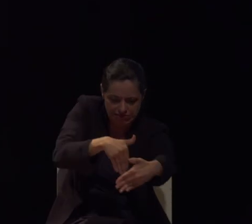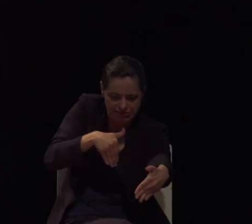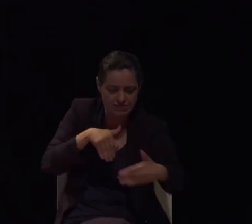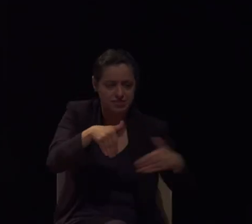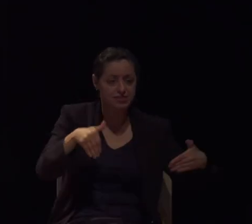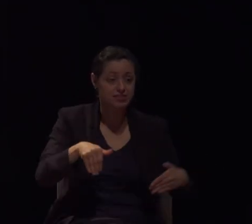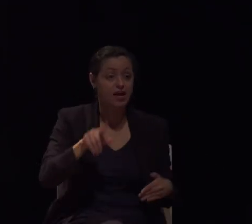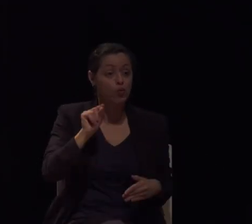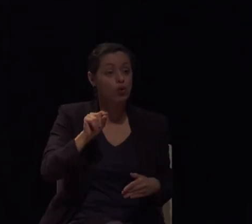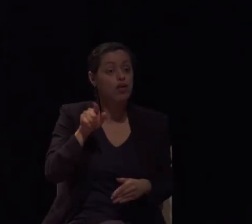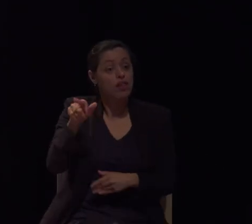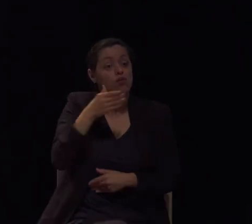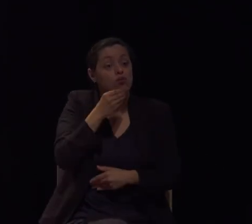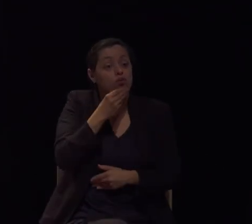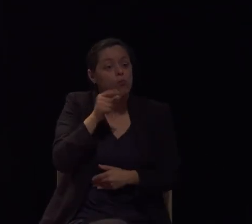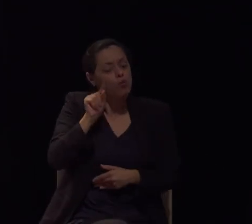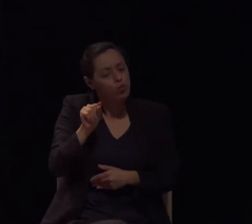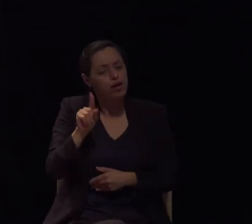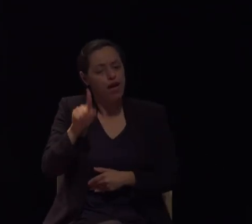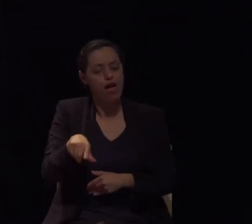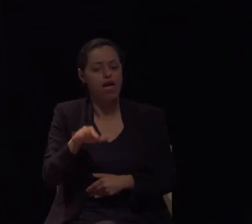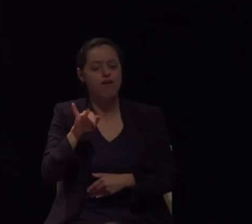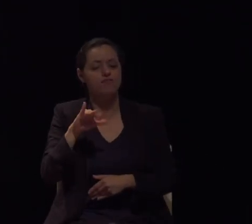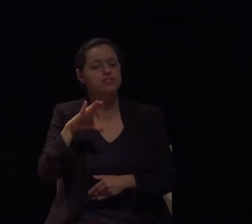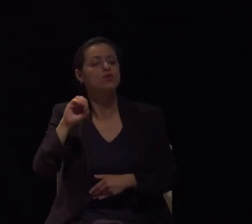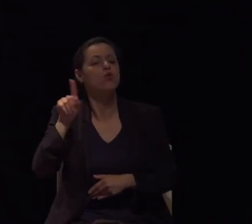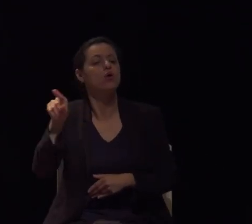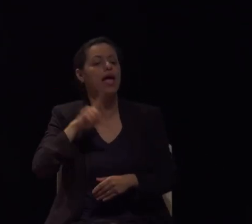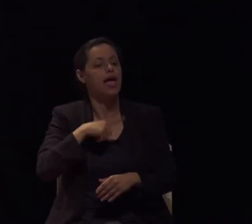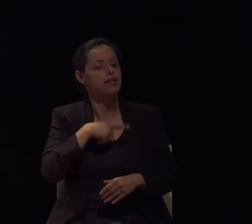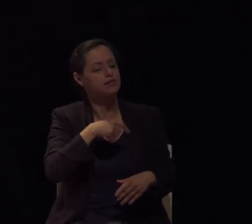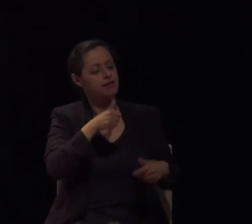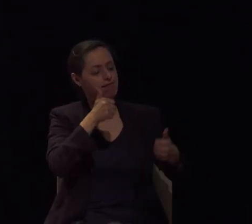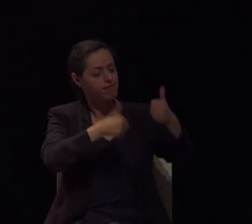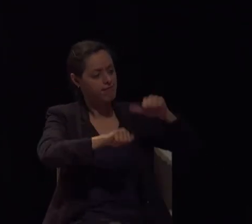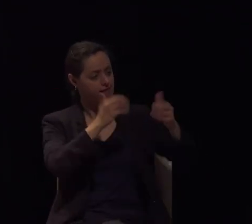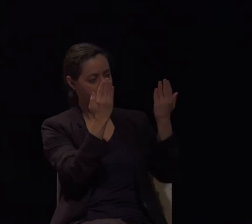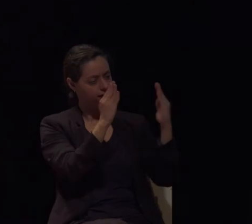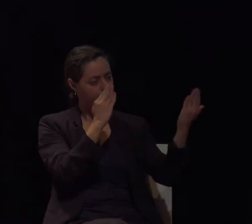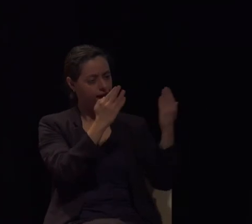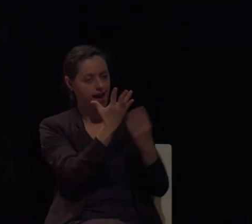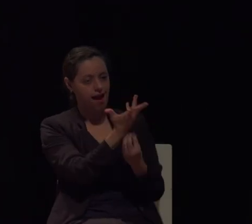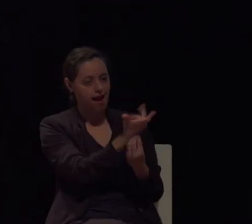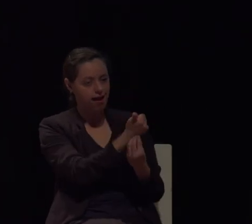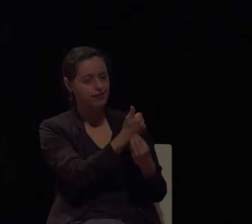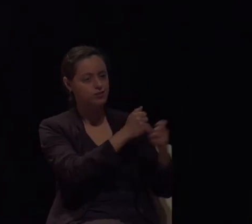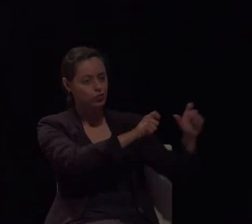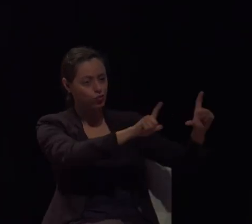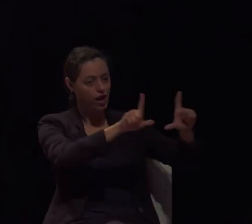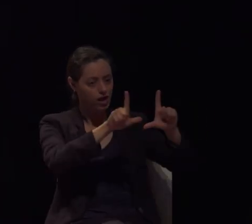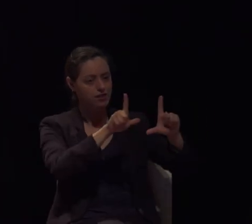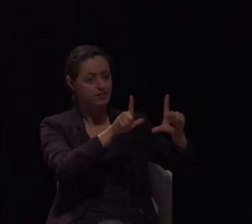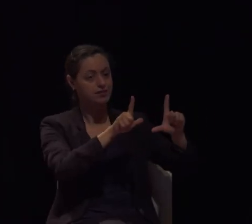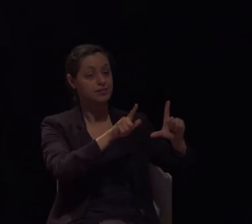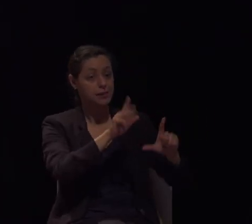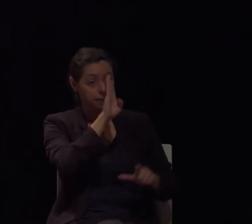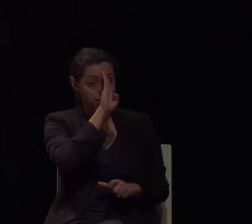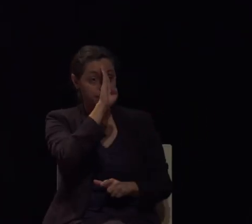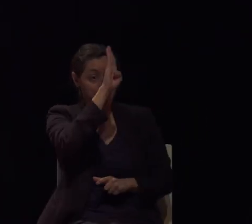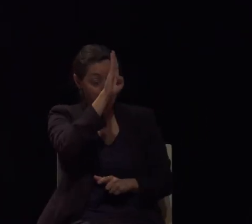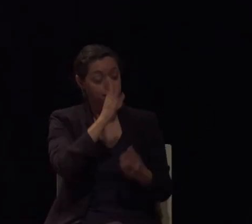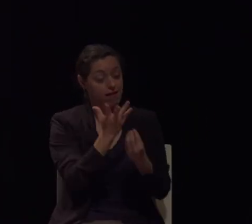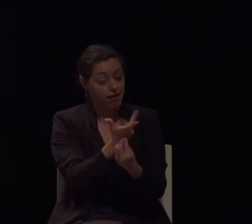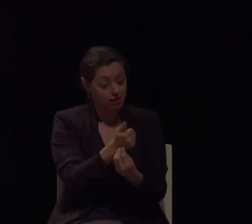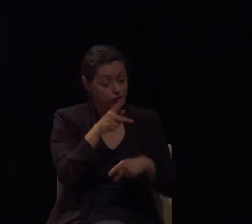ele era importante além de físico nuclear é importante crítico de arte principalmente da arte naif da arte popular